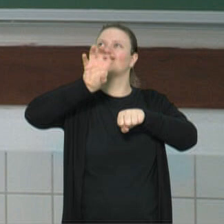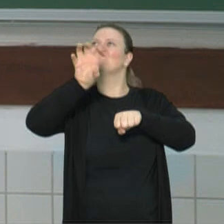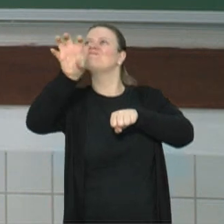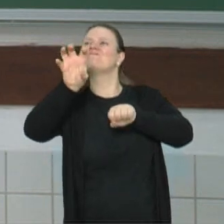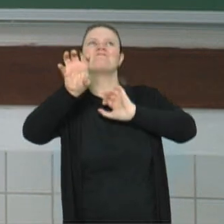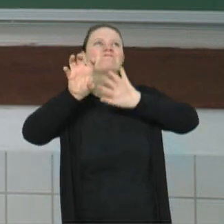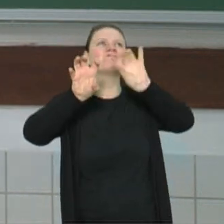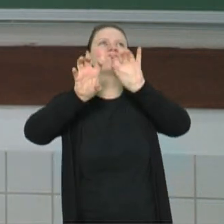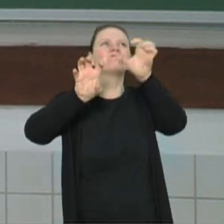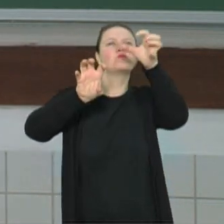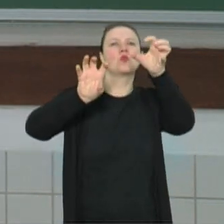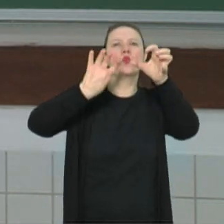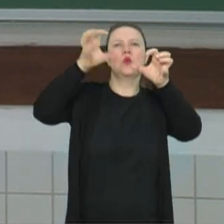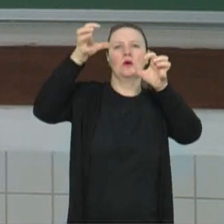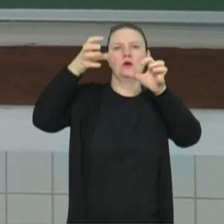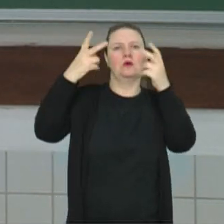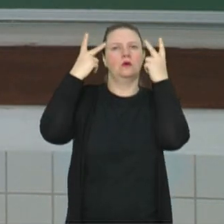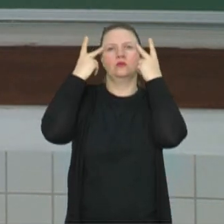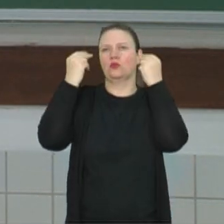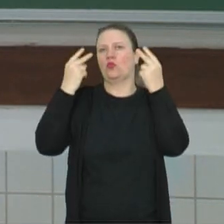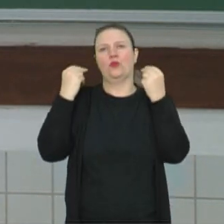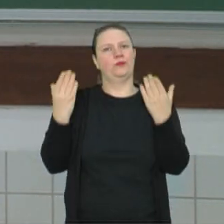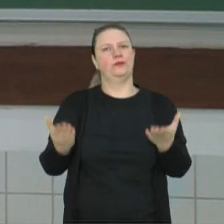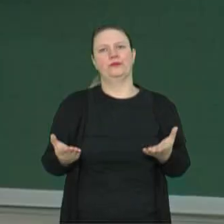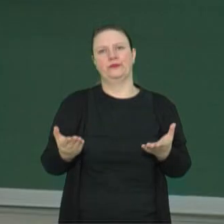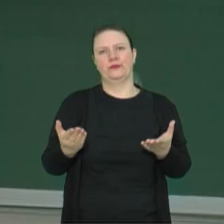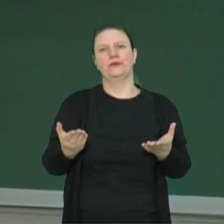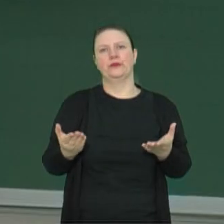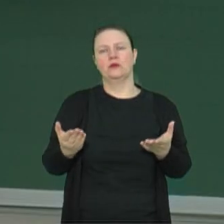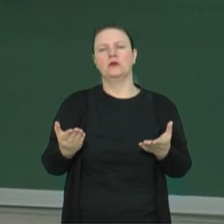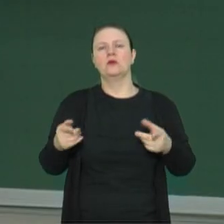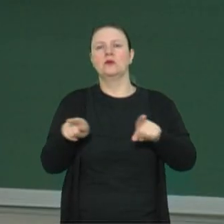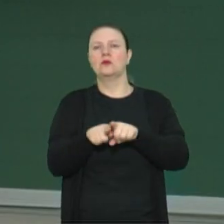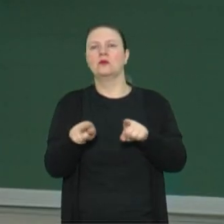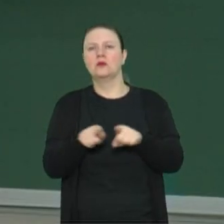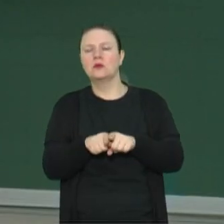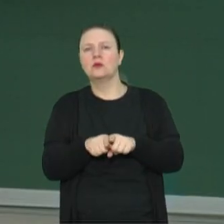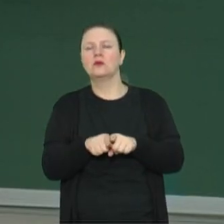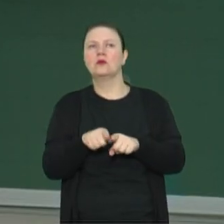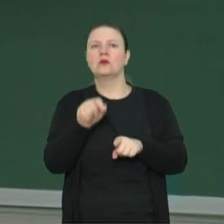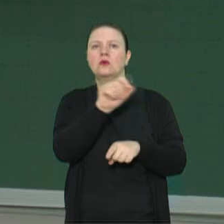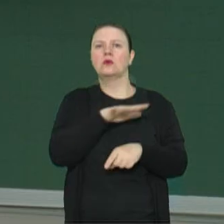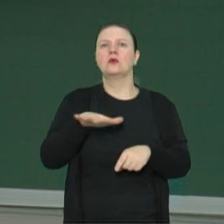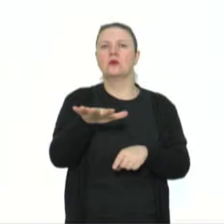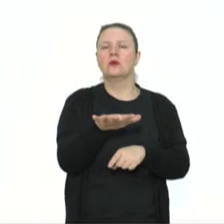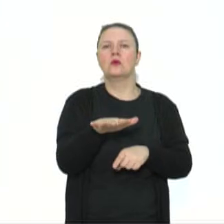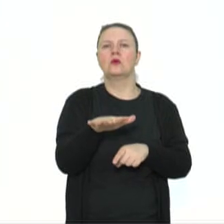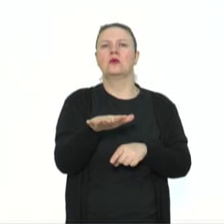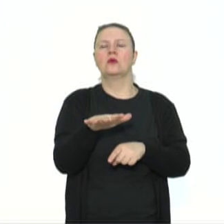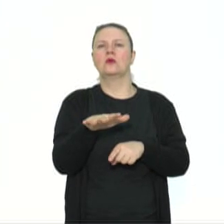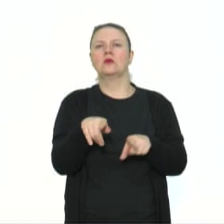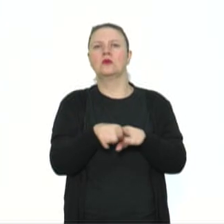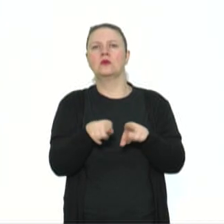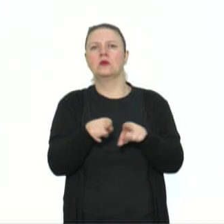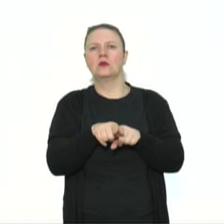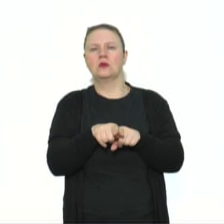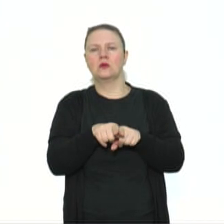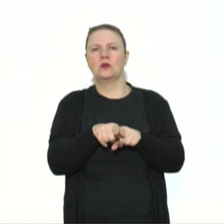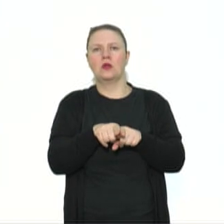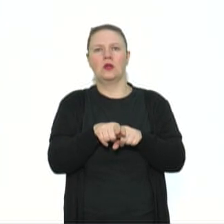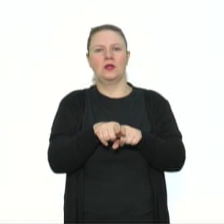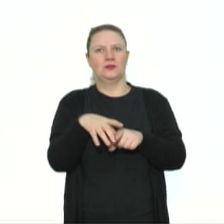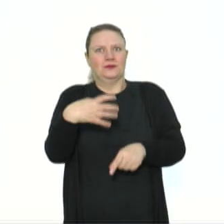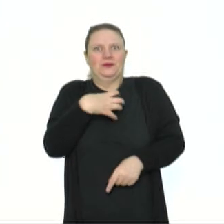é feito no meio natural. A natureza vai se encarregar do cenário, né, e de ajudar a manter o espírito de aventura